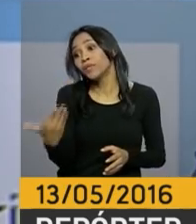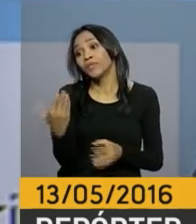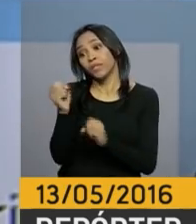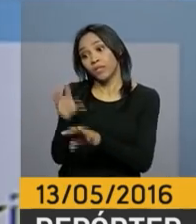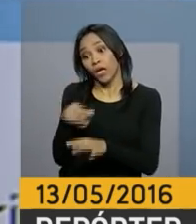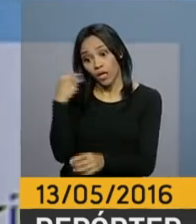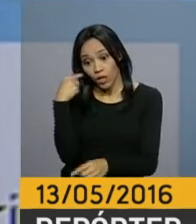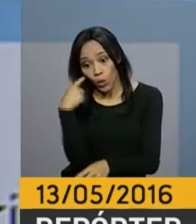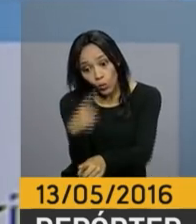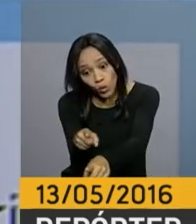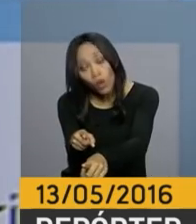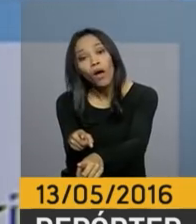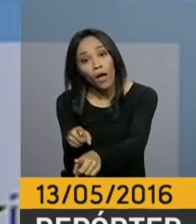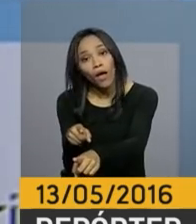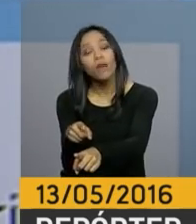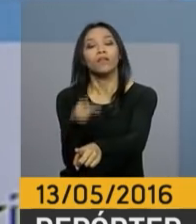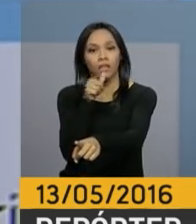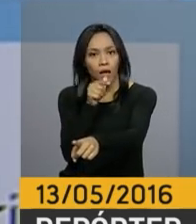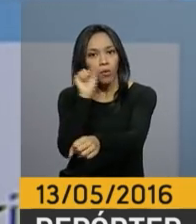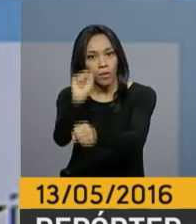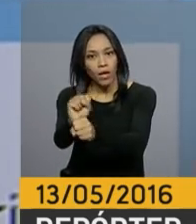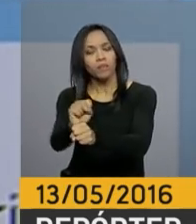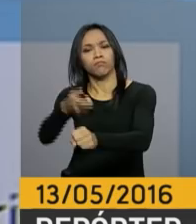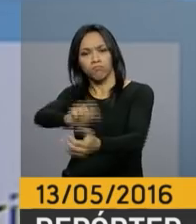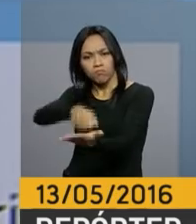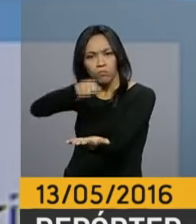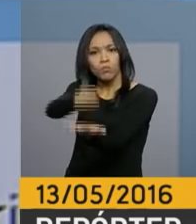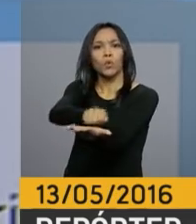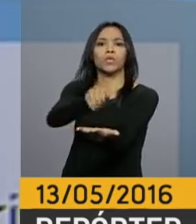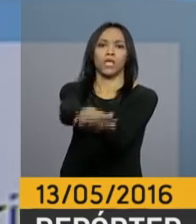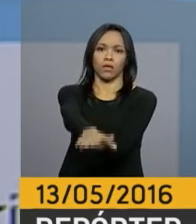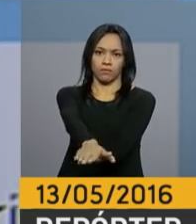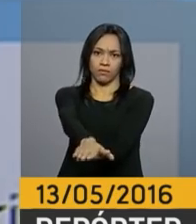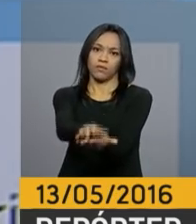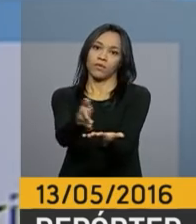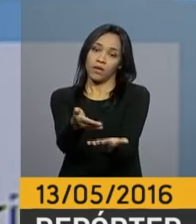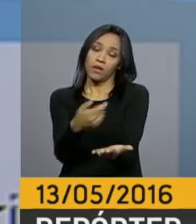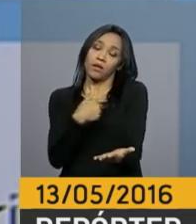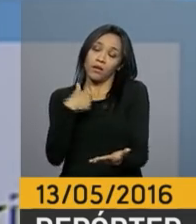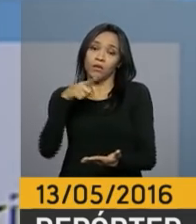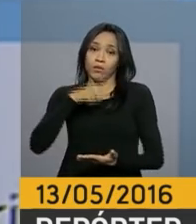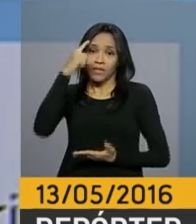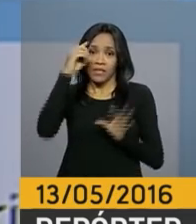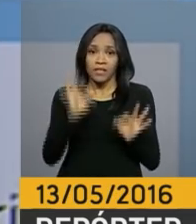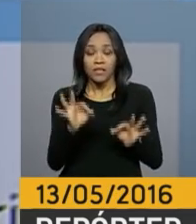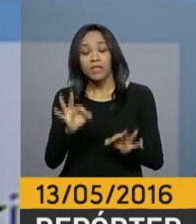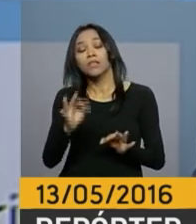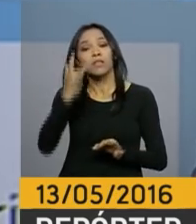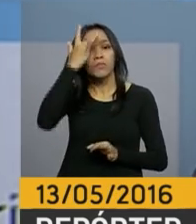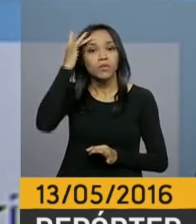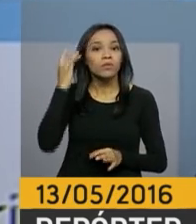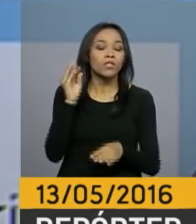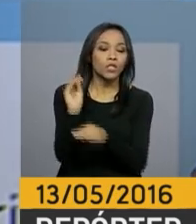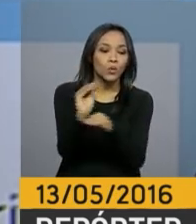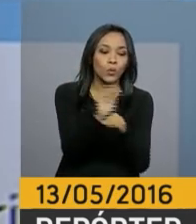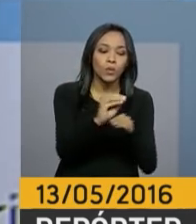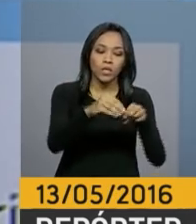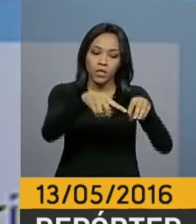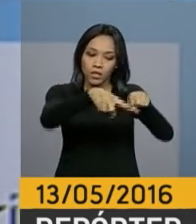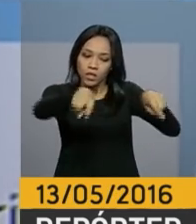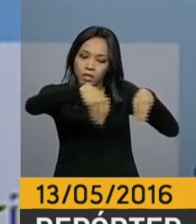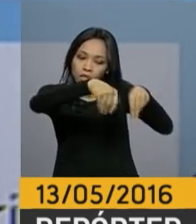encontrar o foco vão mutar eu tenho certeza que as os os proprietários dos imóveis as pessoas que cuidam des Imóveis vão prestar mais